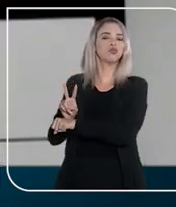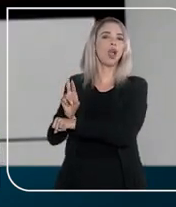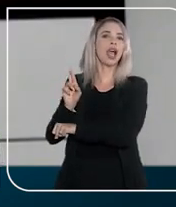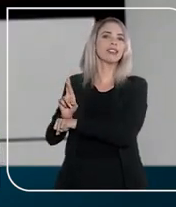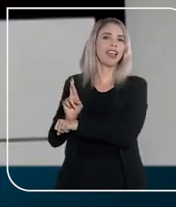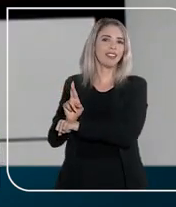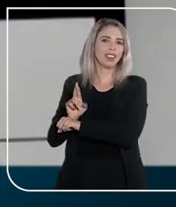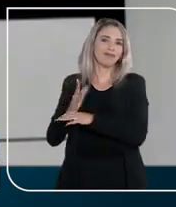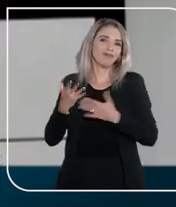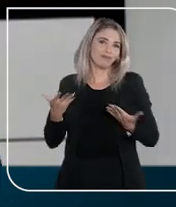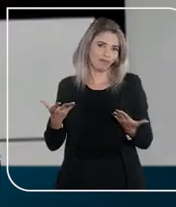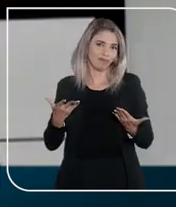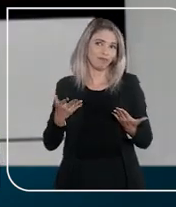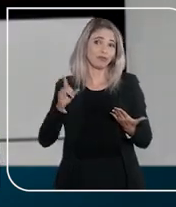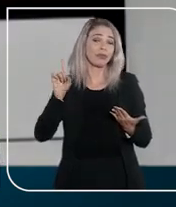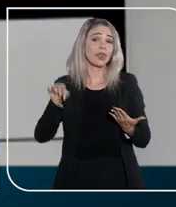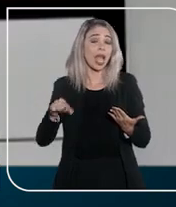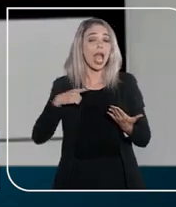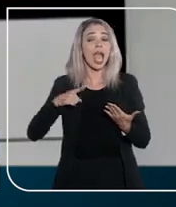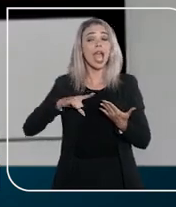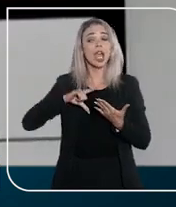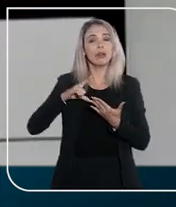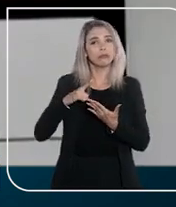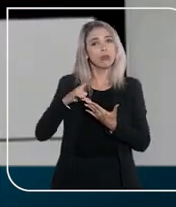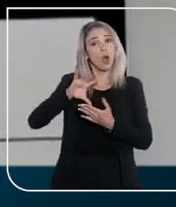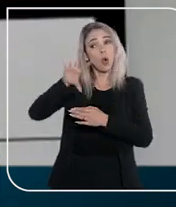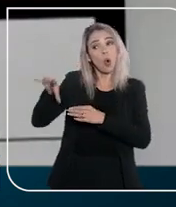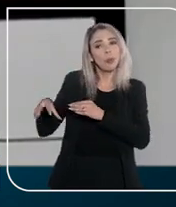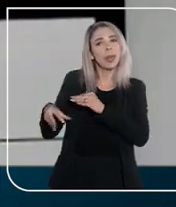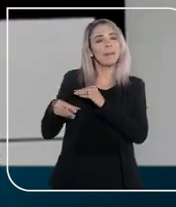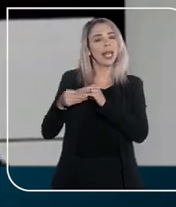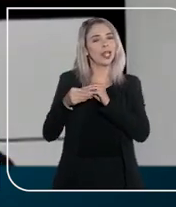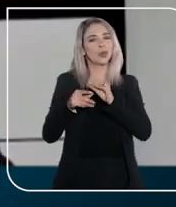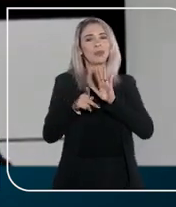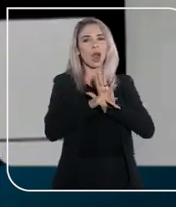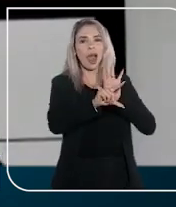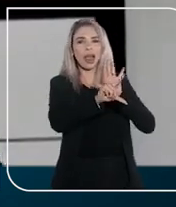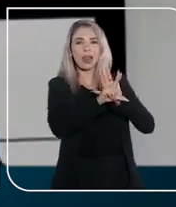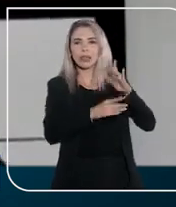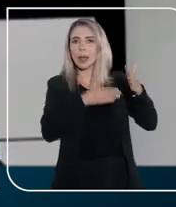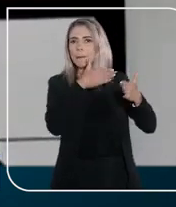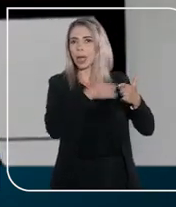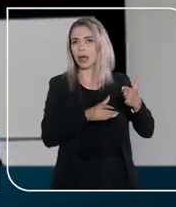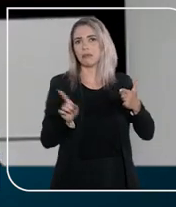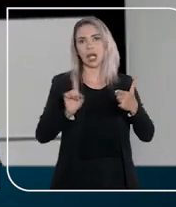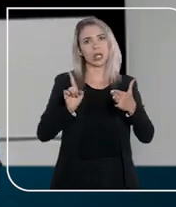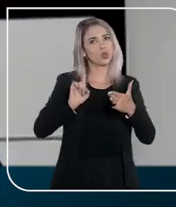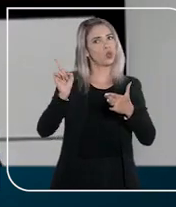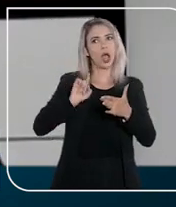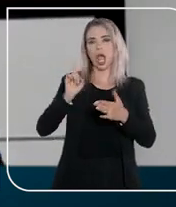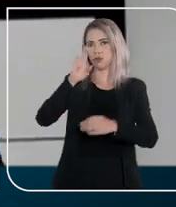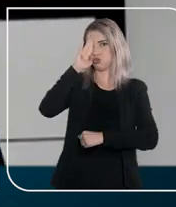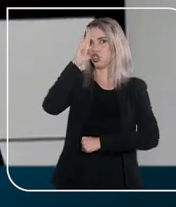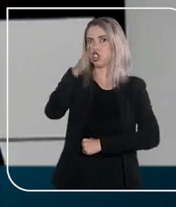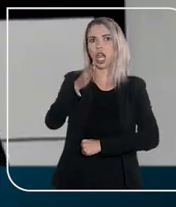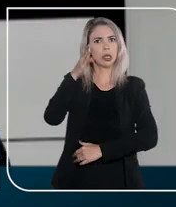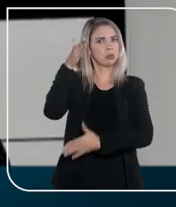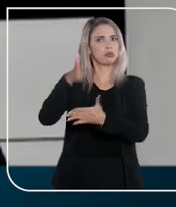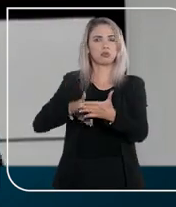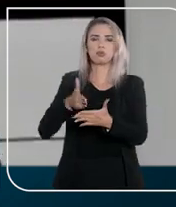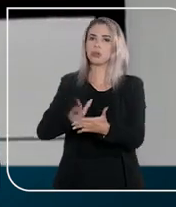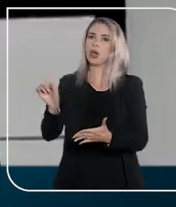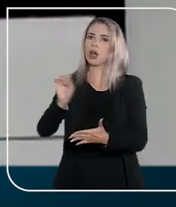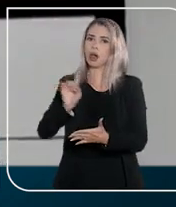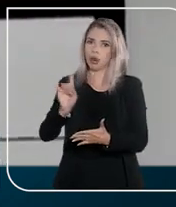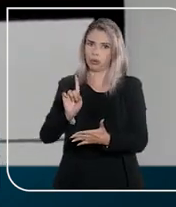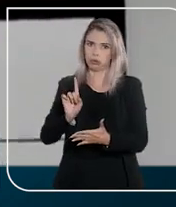Então, veja, é um complemento à cláusula de barreira, mas não é uma cláusula de barreira por si só. Porque eu vou